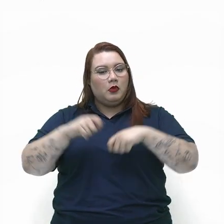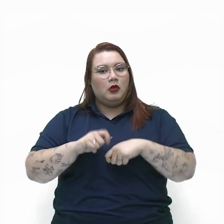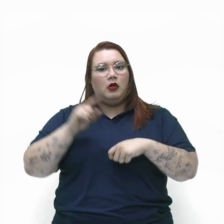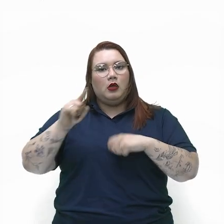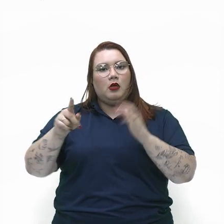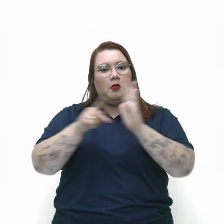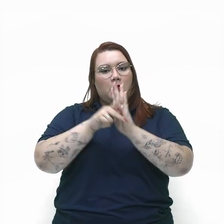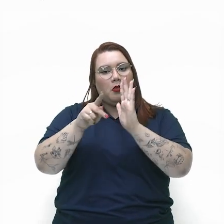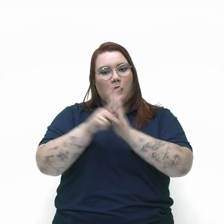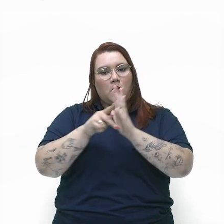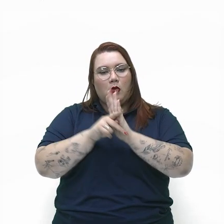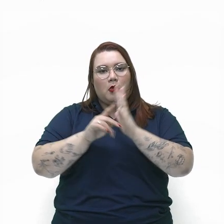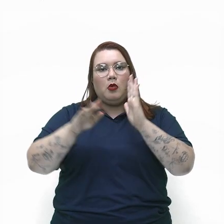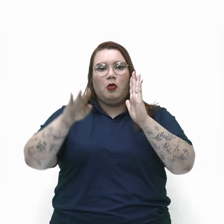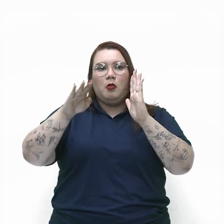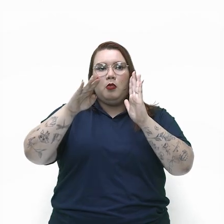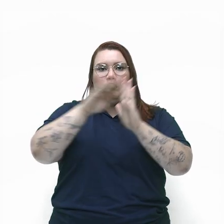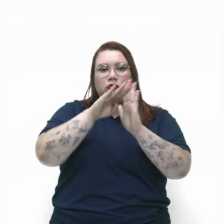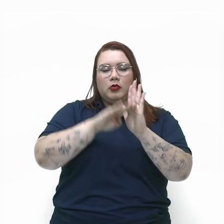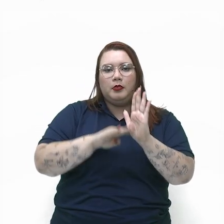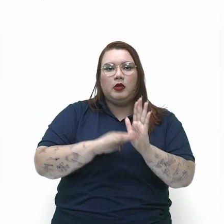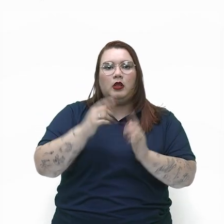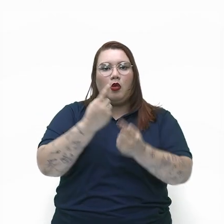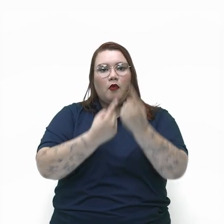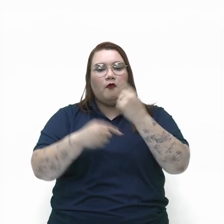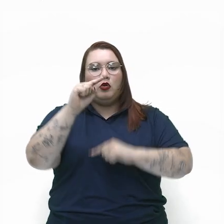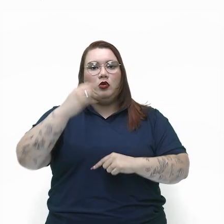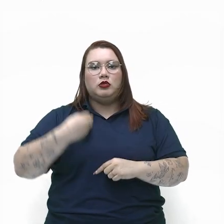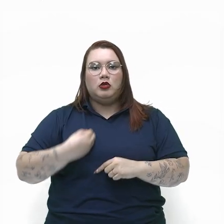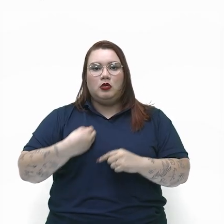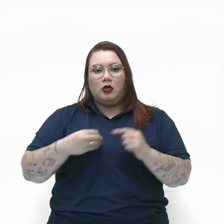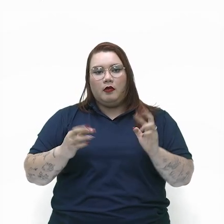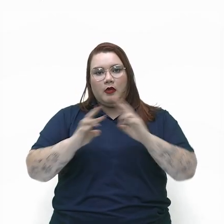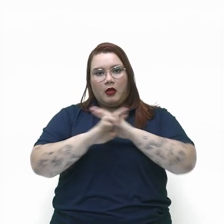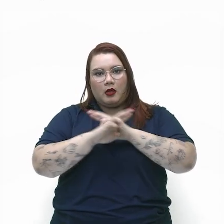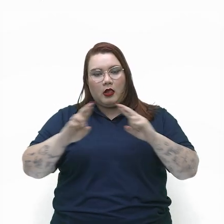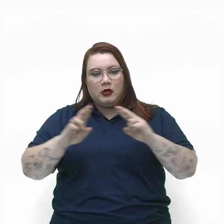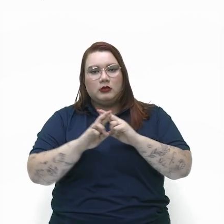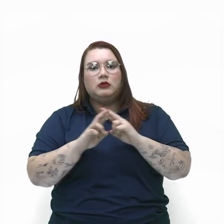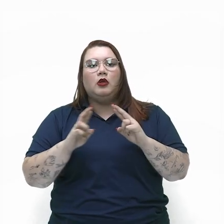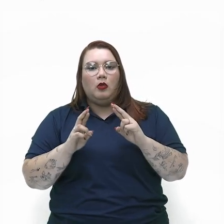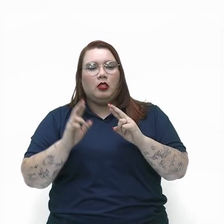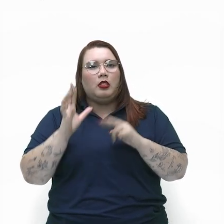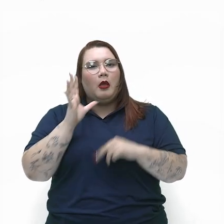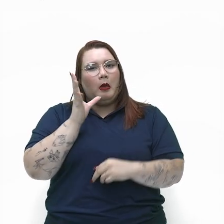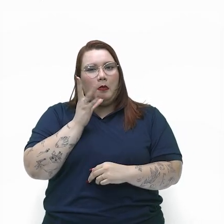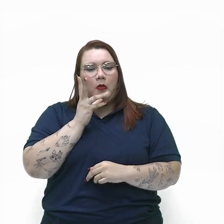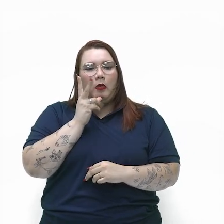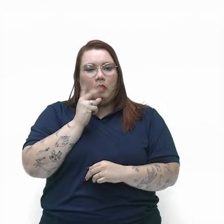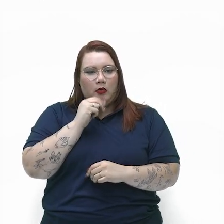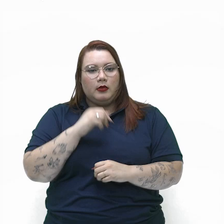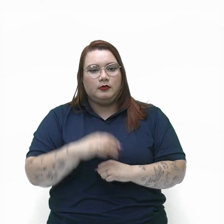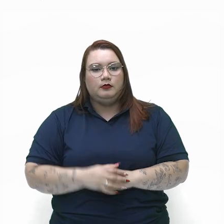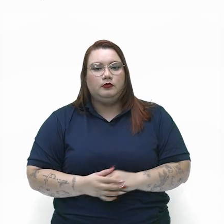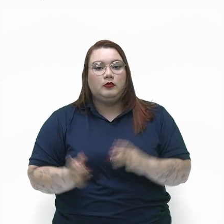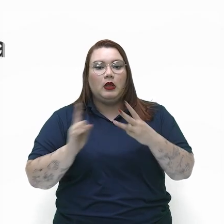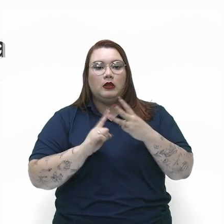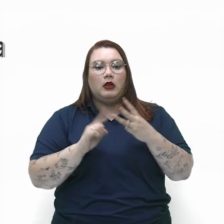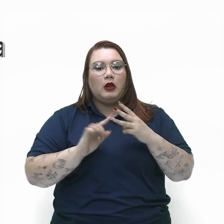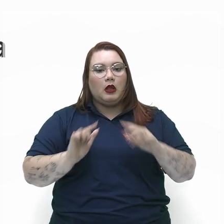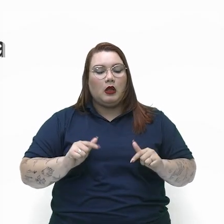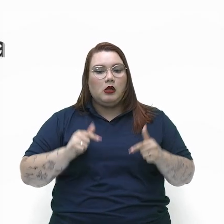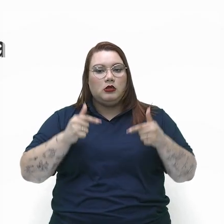né? Isso é uma escala geológica, gente, a evolução da vida. Ela não acontece da noite para o dia. Qual seria o terceiro